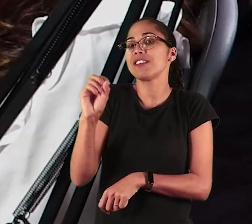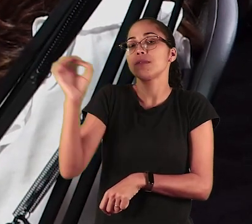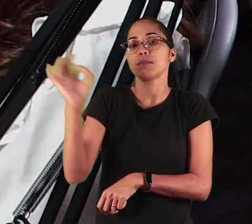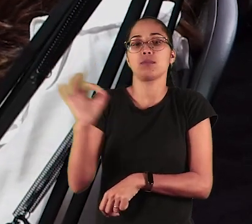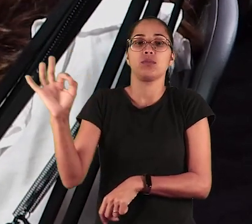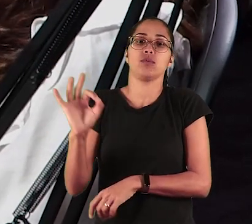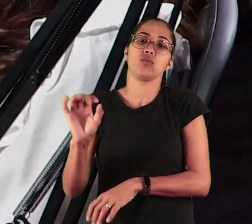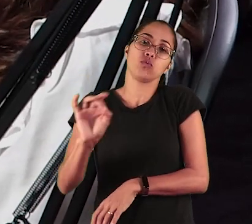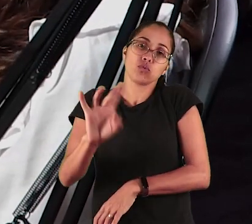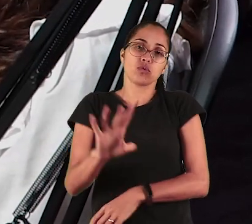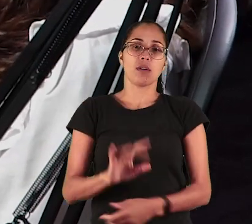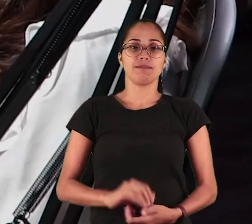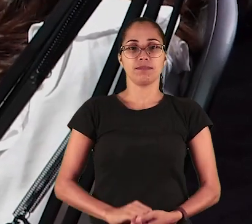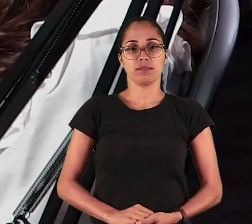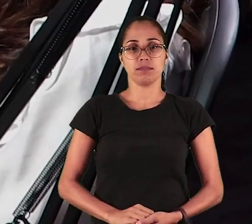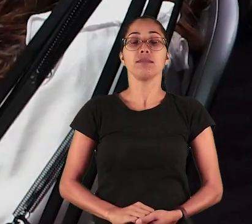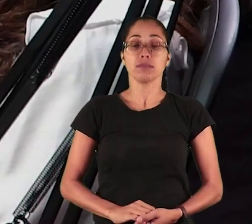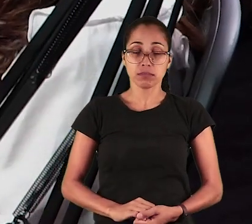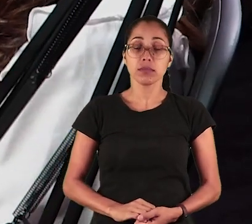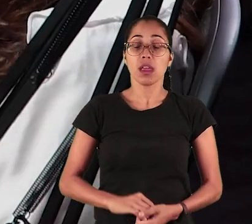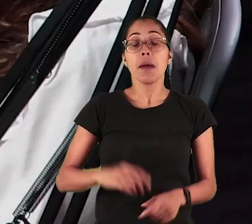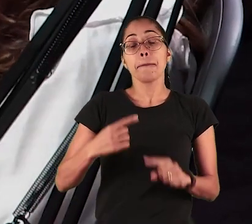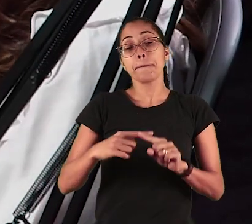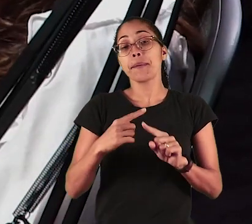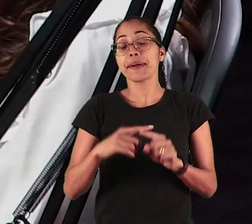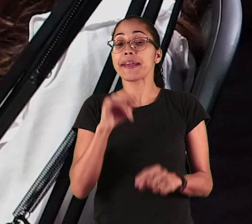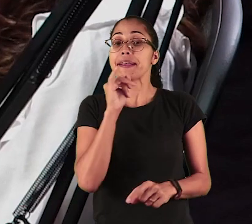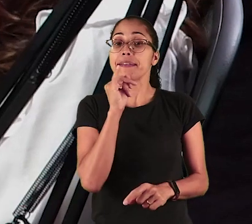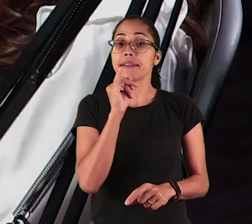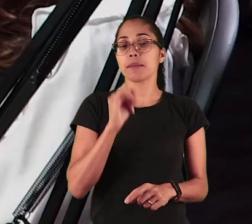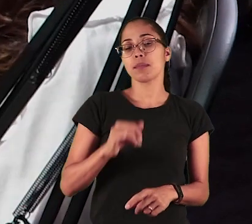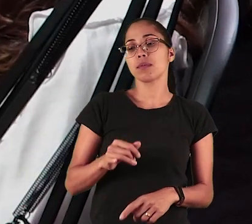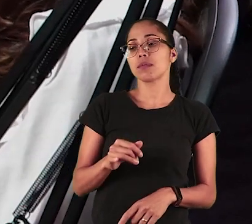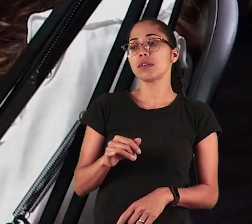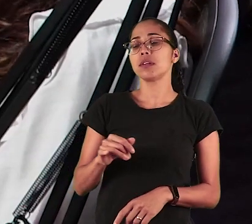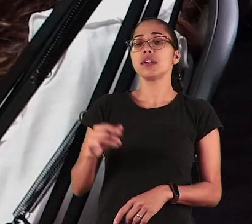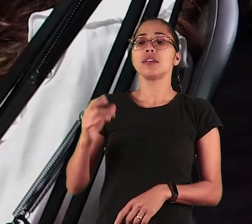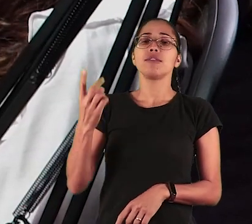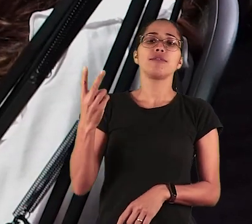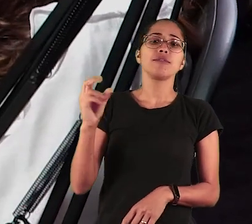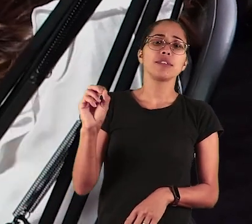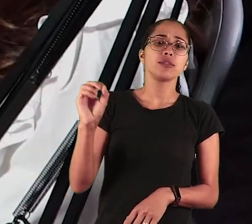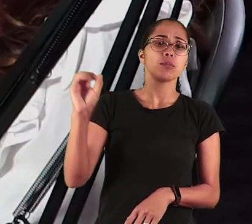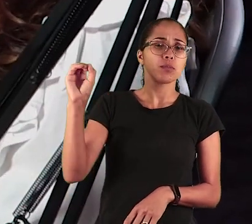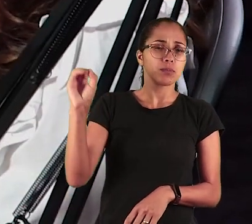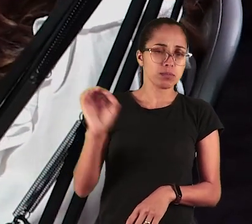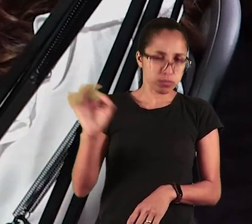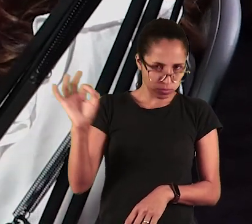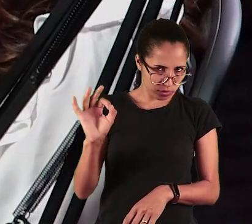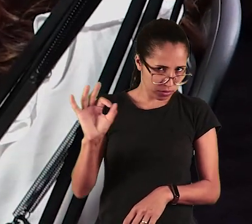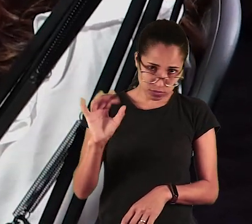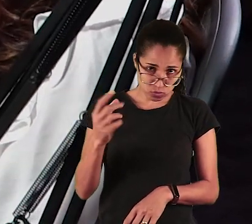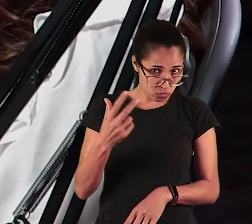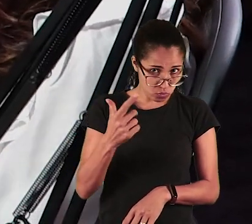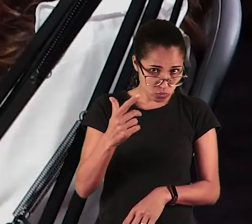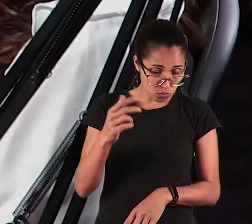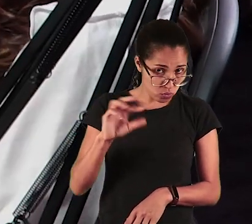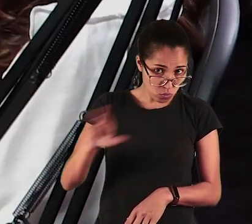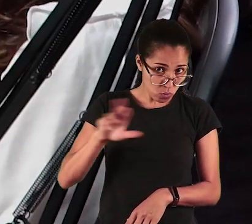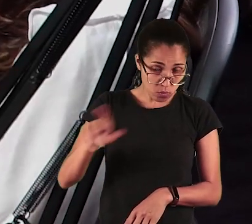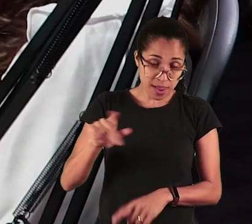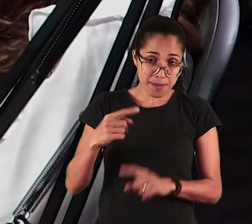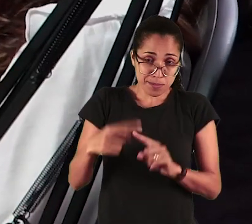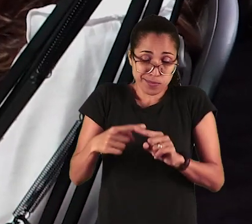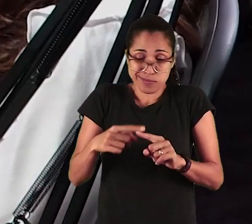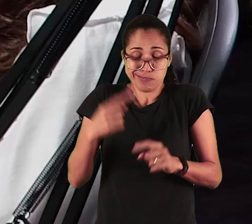20% para baixo seja bônus seja o seu intelectual o seu objetivo ali você tem que repensar porque talvez